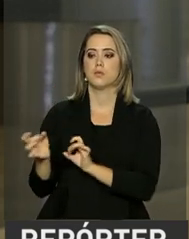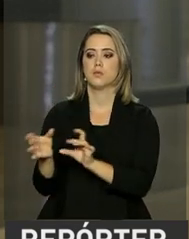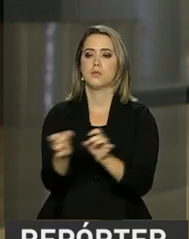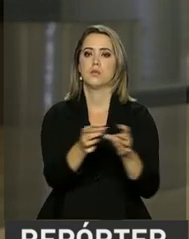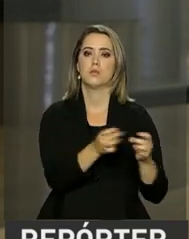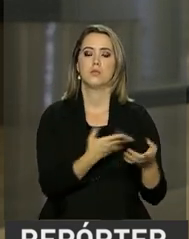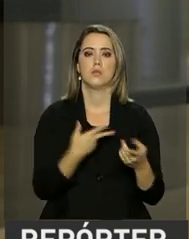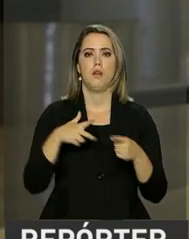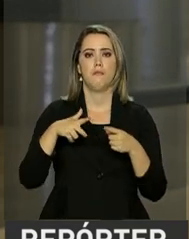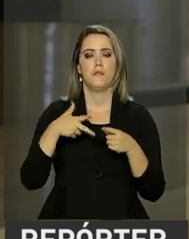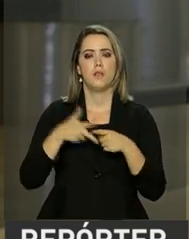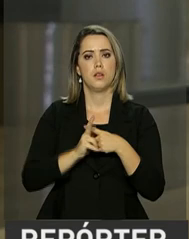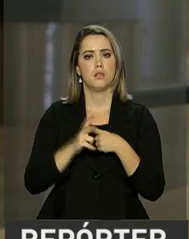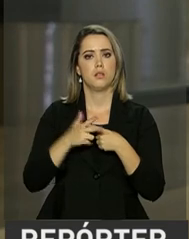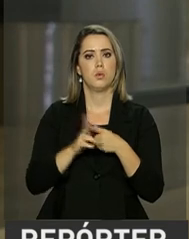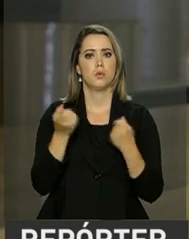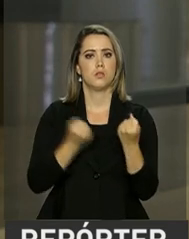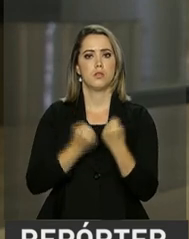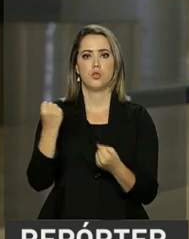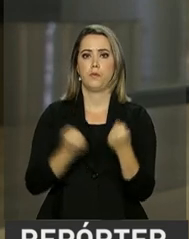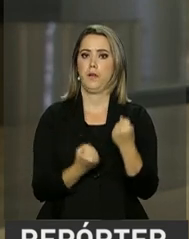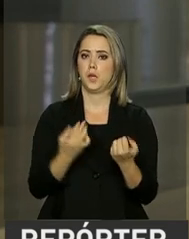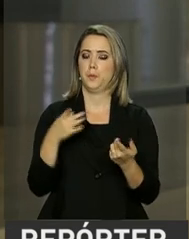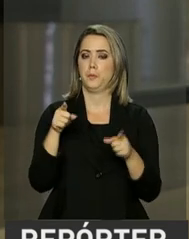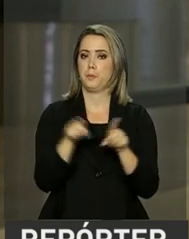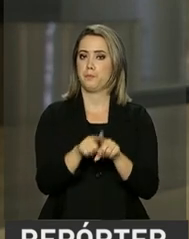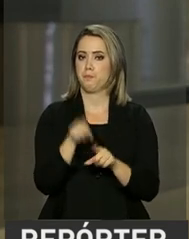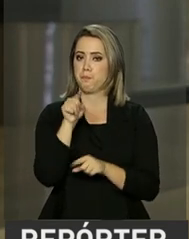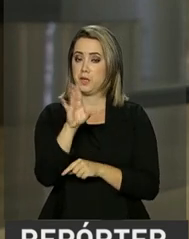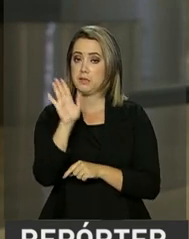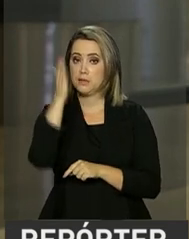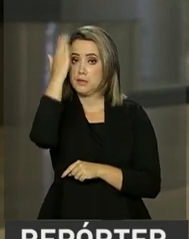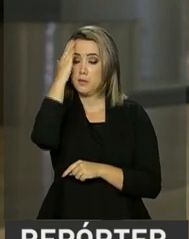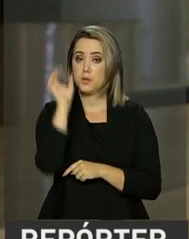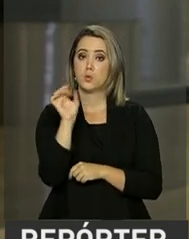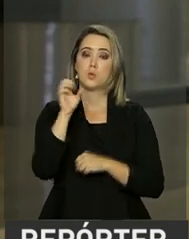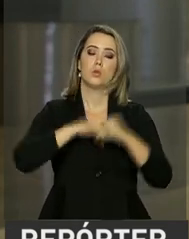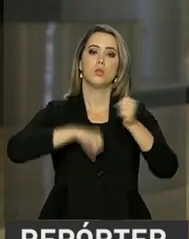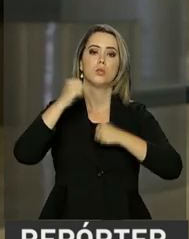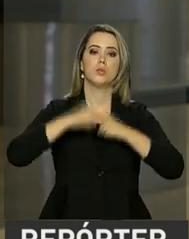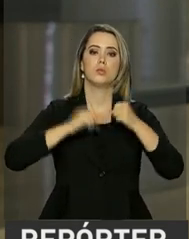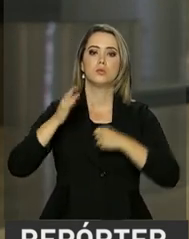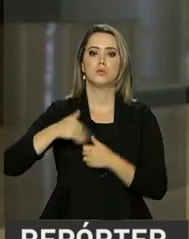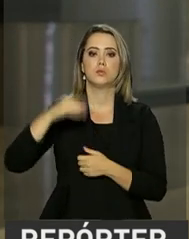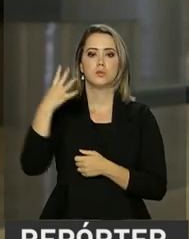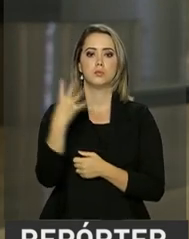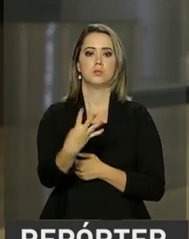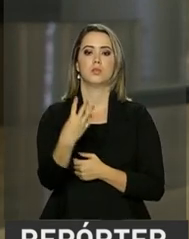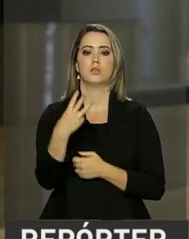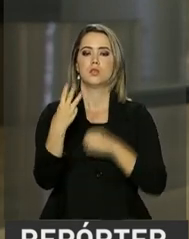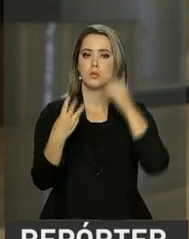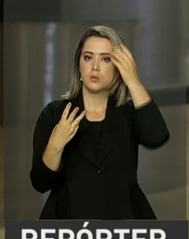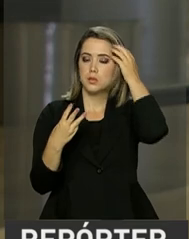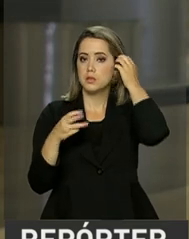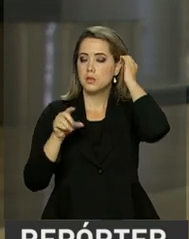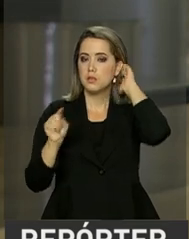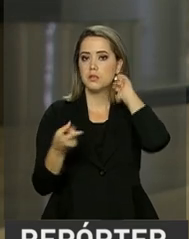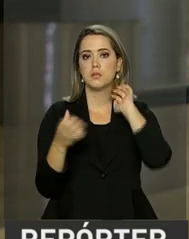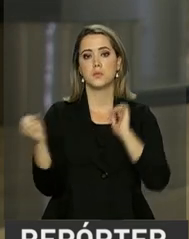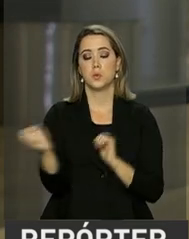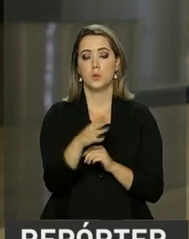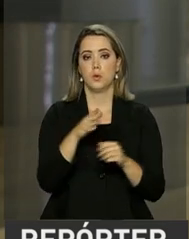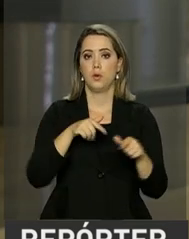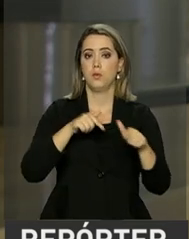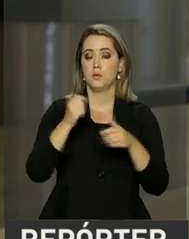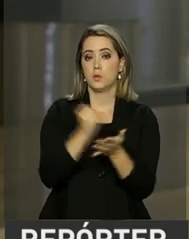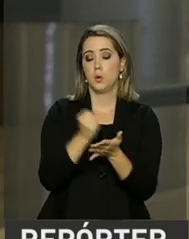e reparação de veículos. Para você ter uma ideia, só na indústria foram mais de 43 mil contratos. Os